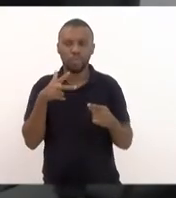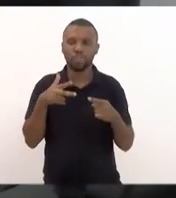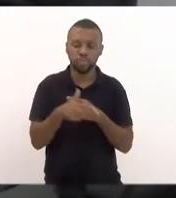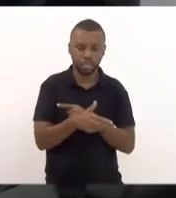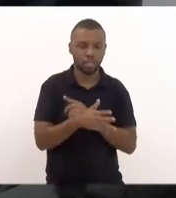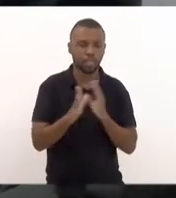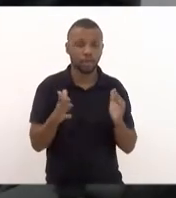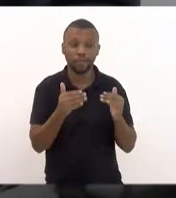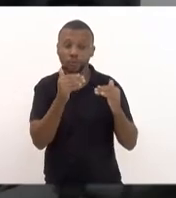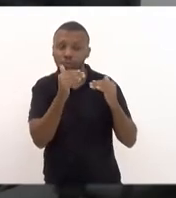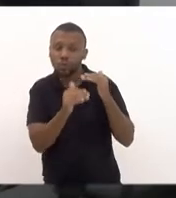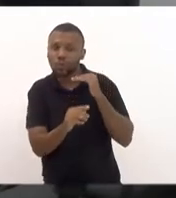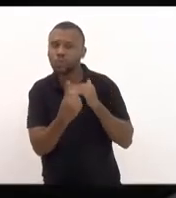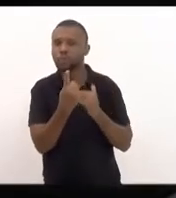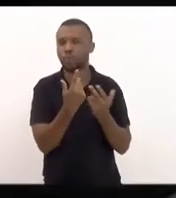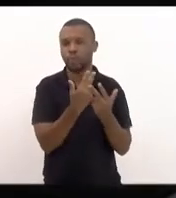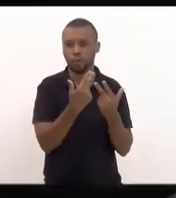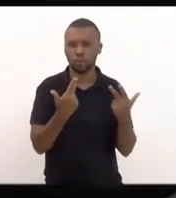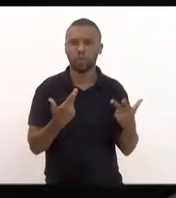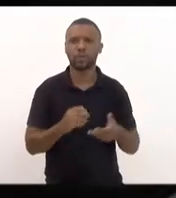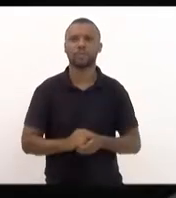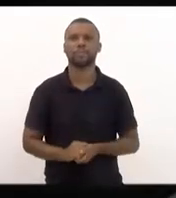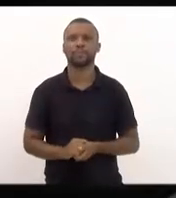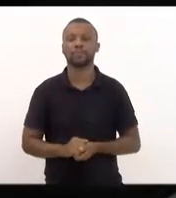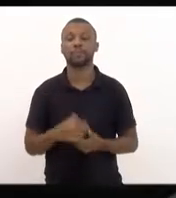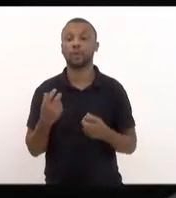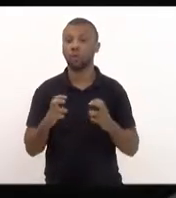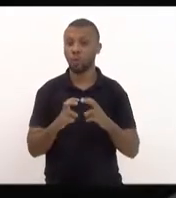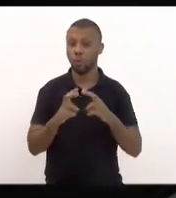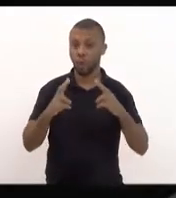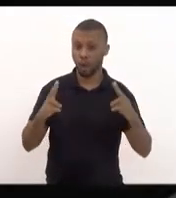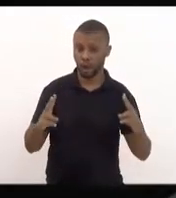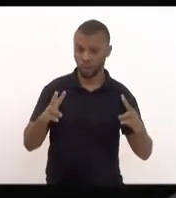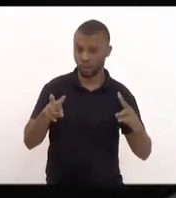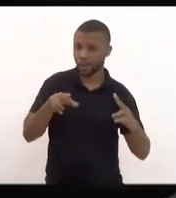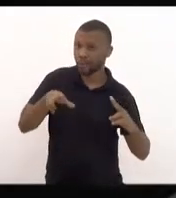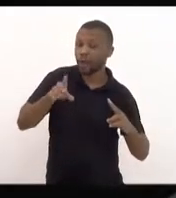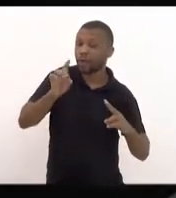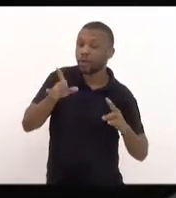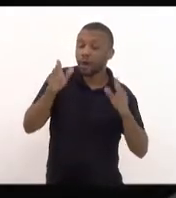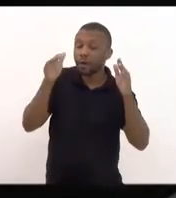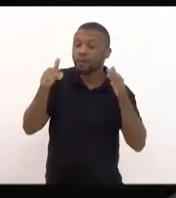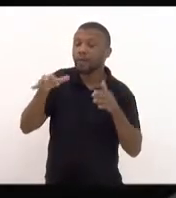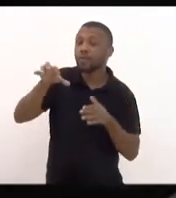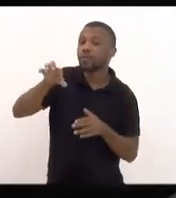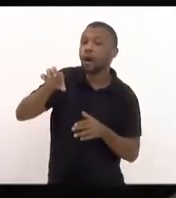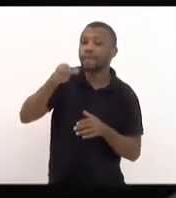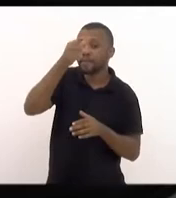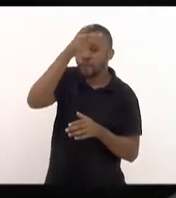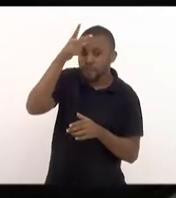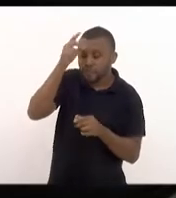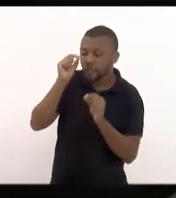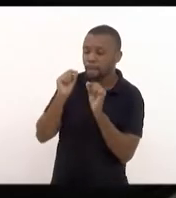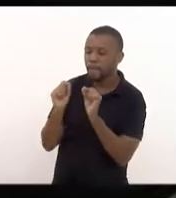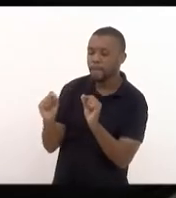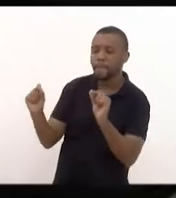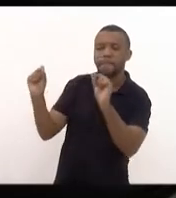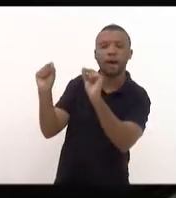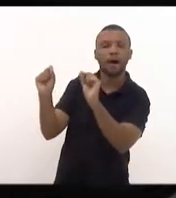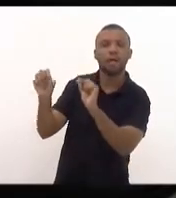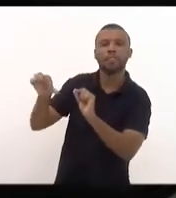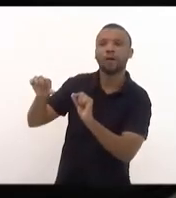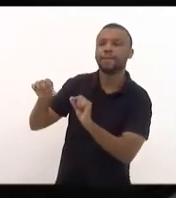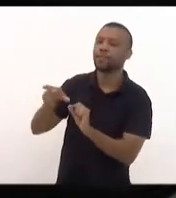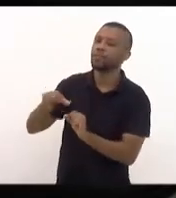só discordar um ponto aqui. É assim, o arco metropolitano, ele não está falando só de nove municípios. A efetivação do arco metropolitano